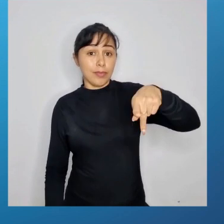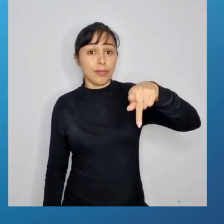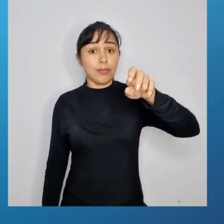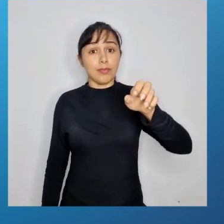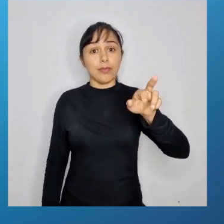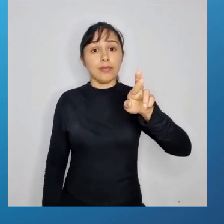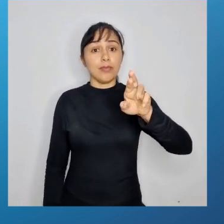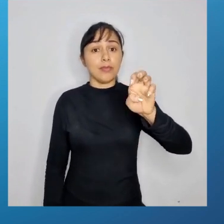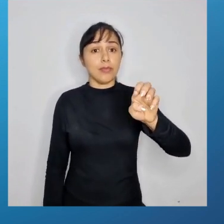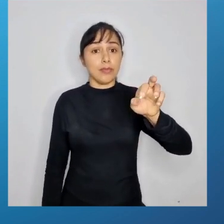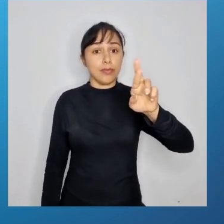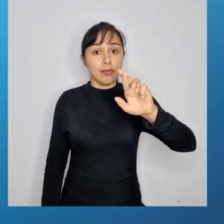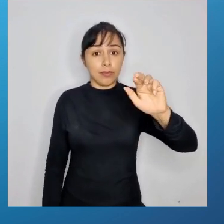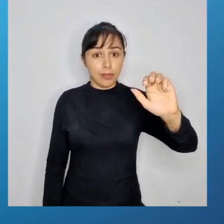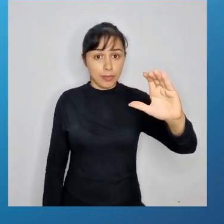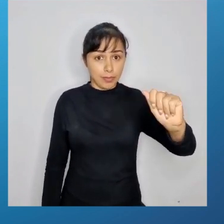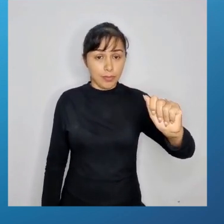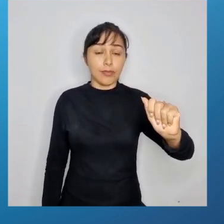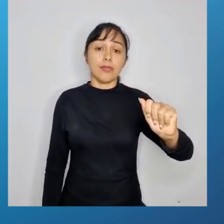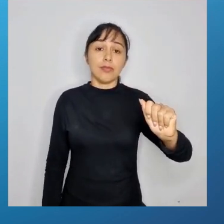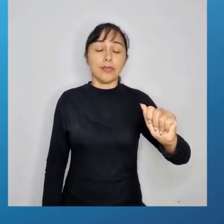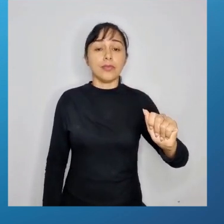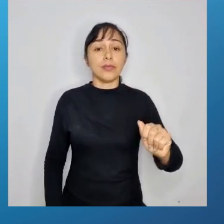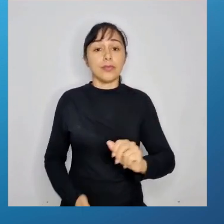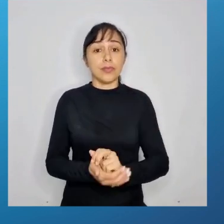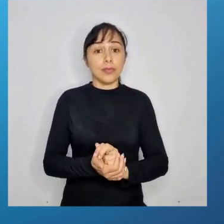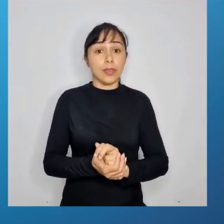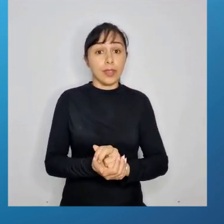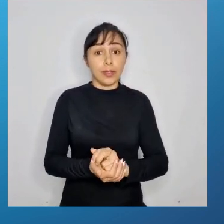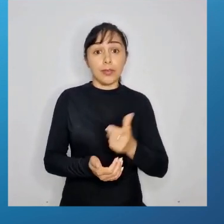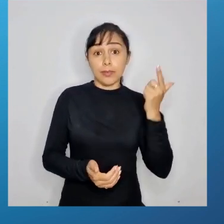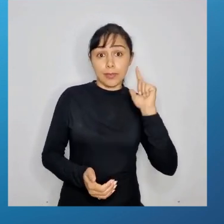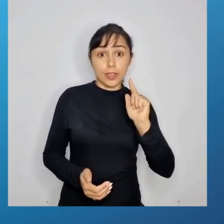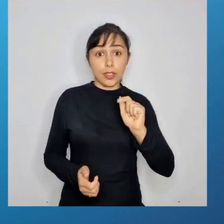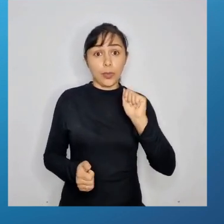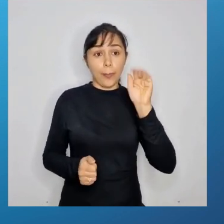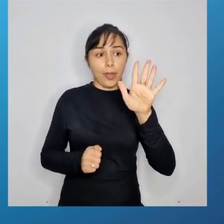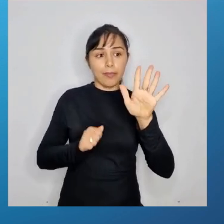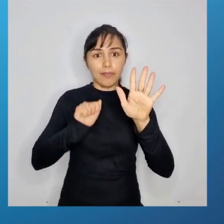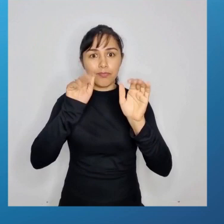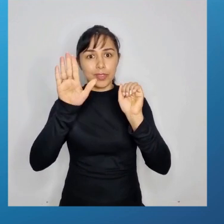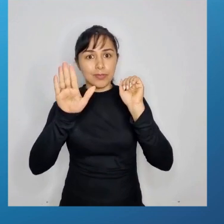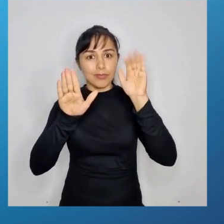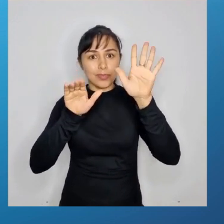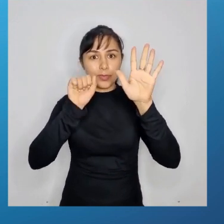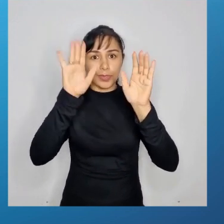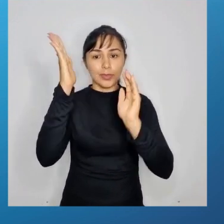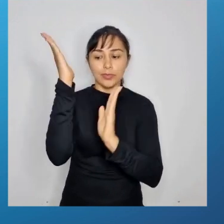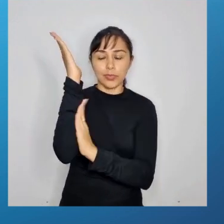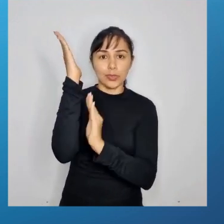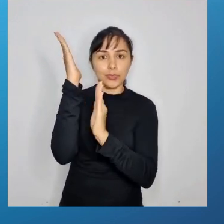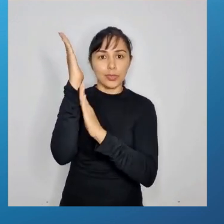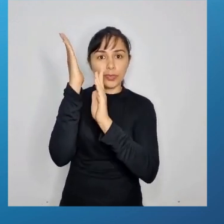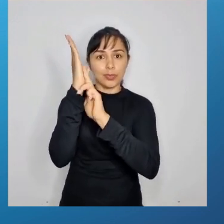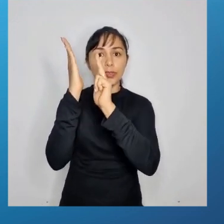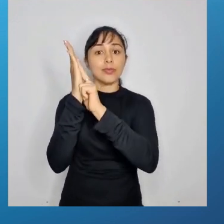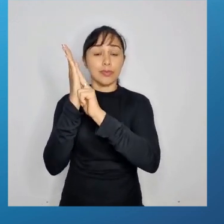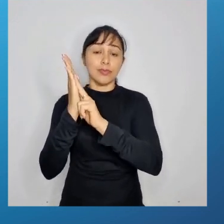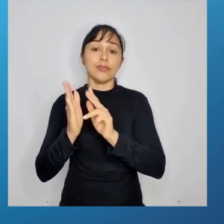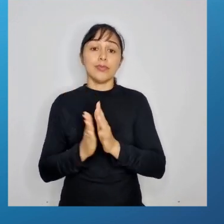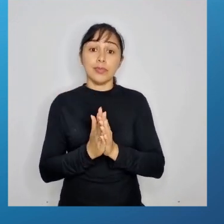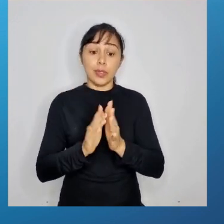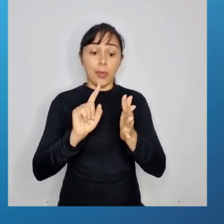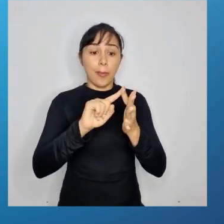têm o hábito arborícola e para se fixar, elas precisam ter umas membranas nos dedos. Então aqui nós temos a presença de